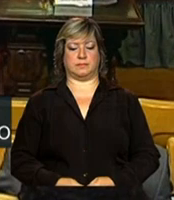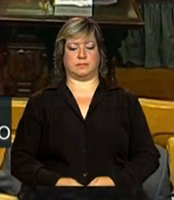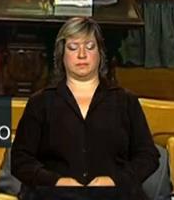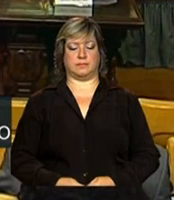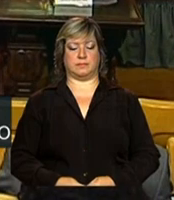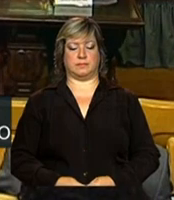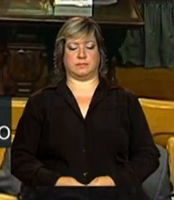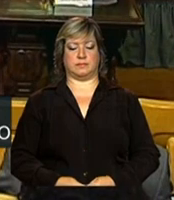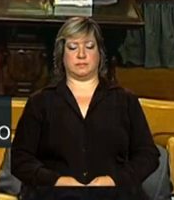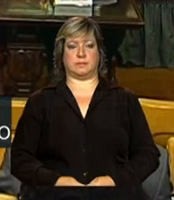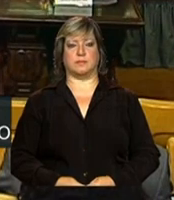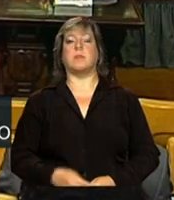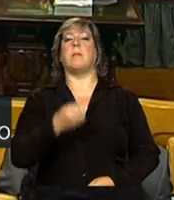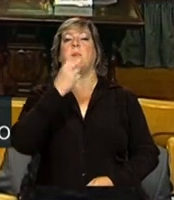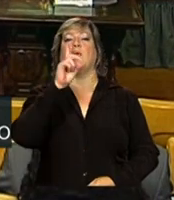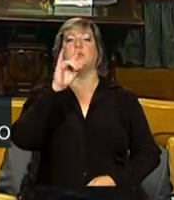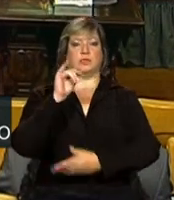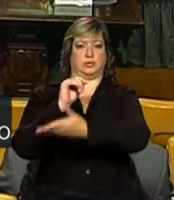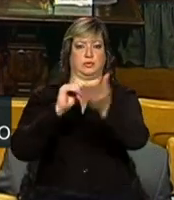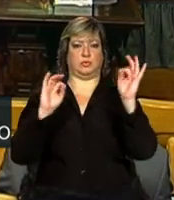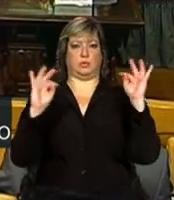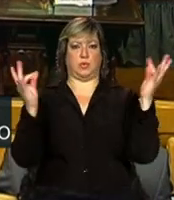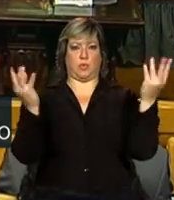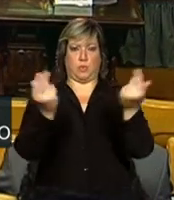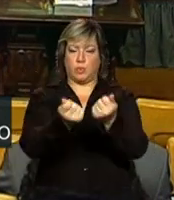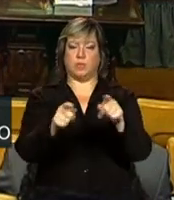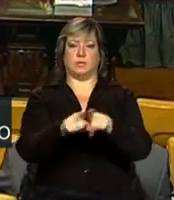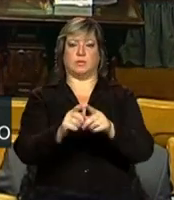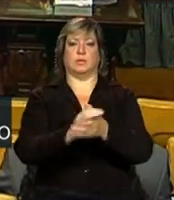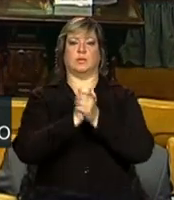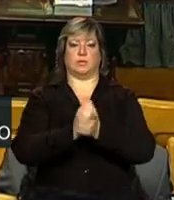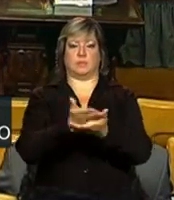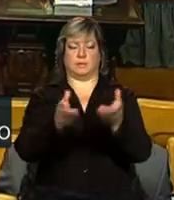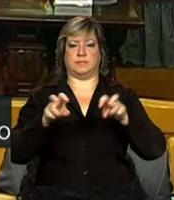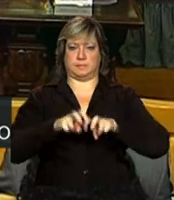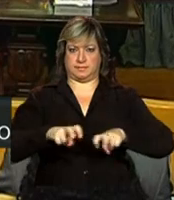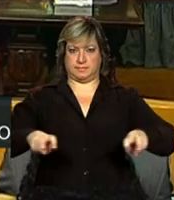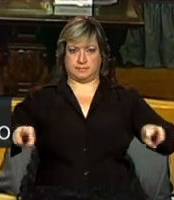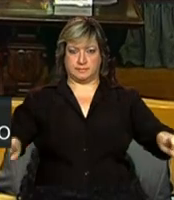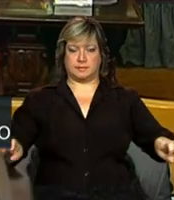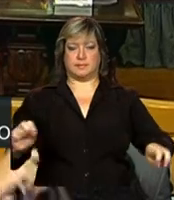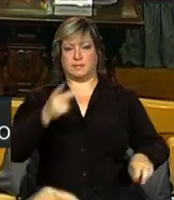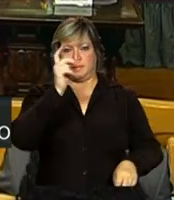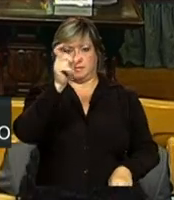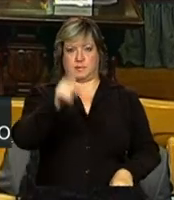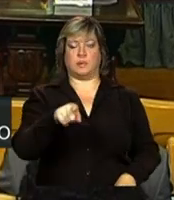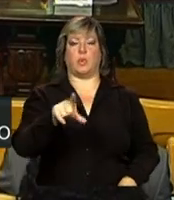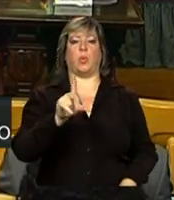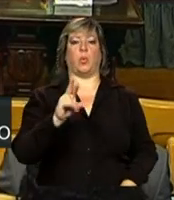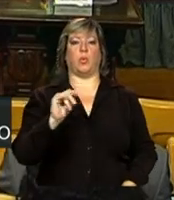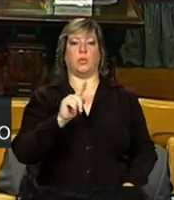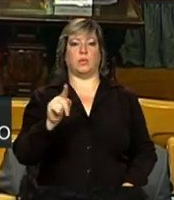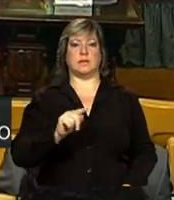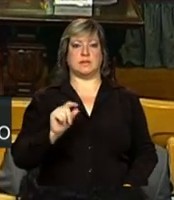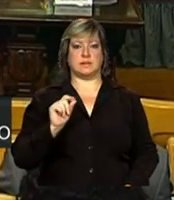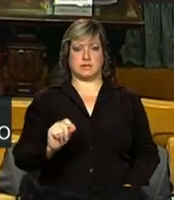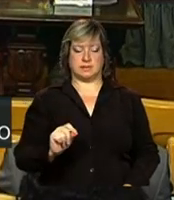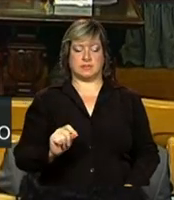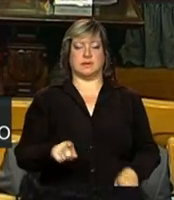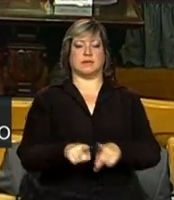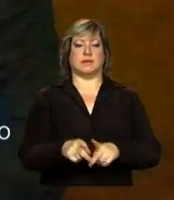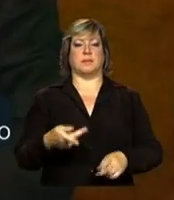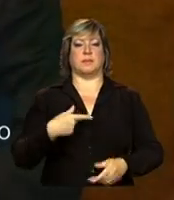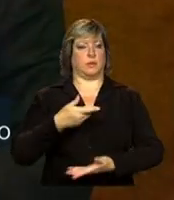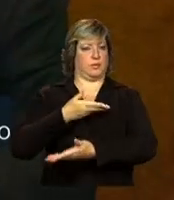abar meu bom dia a todos meu cumprimento aqui à mesa na pessoa do Luiz Alberto a